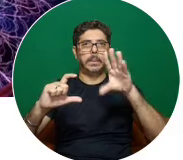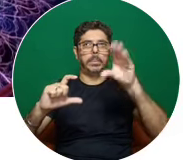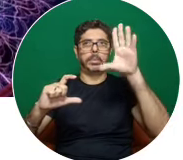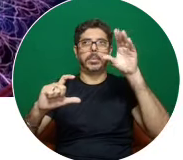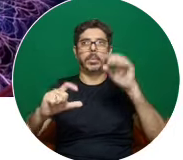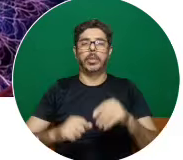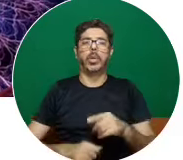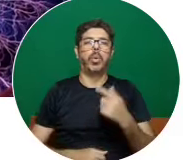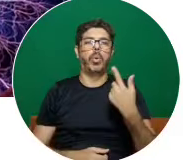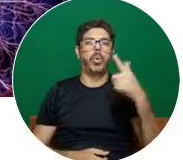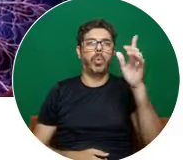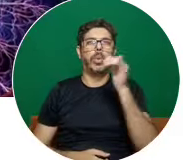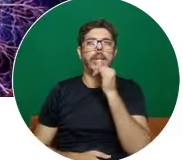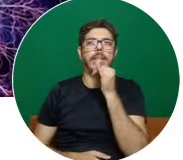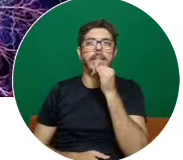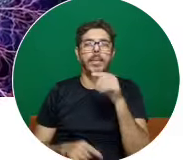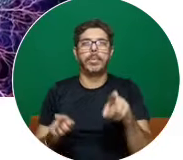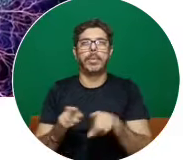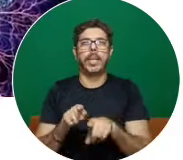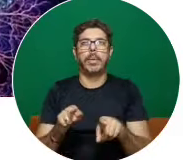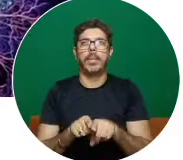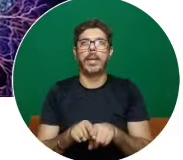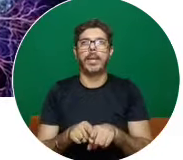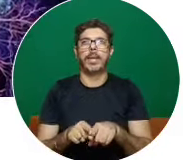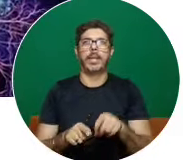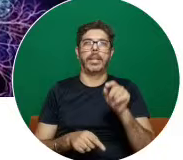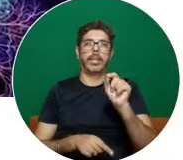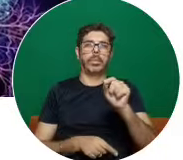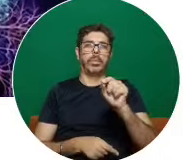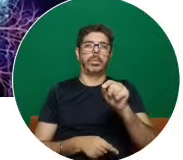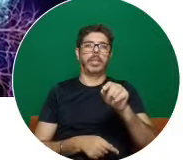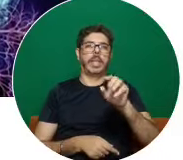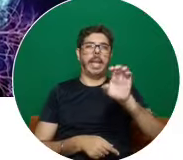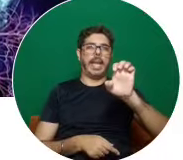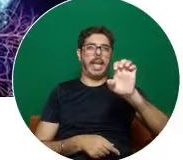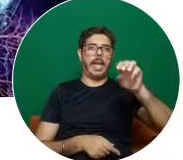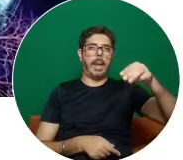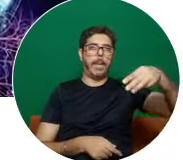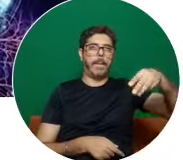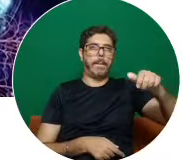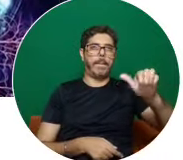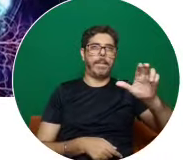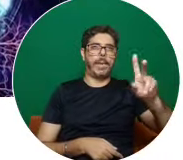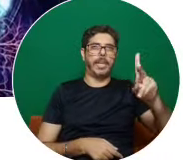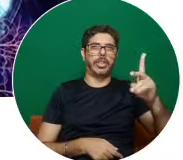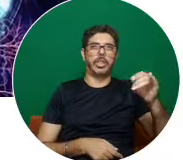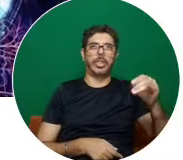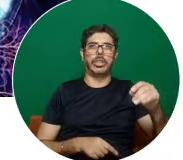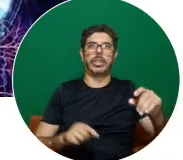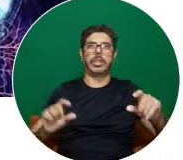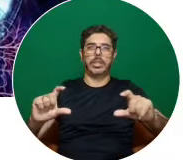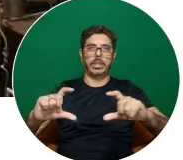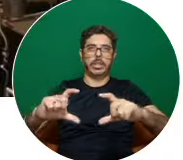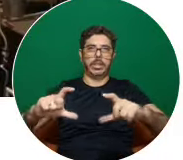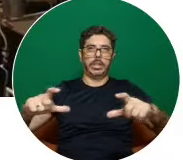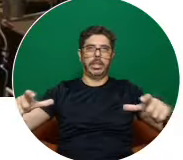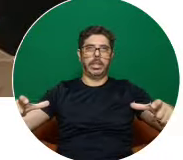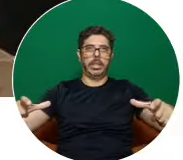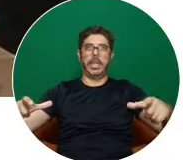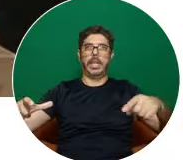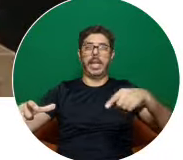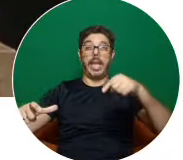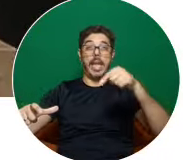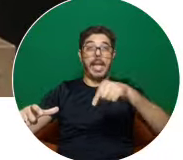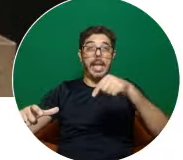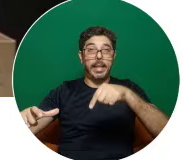Um exemplo extremo do mesmo princípio é empregado na Z-Machine, do Laboratório Nacional de Sandia, nos Estados Unidos. Essa